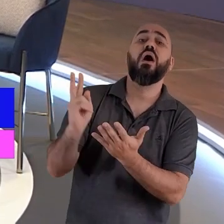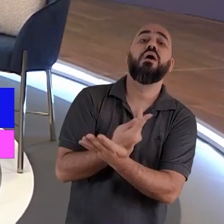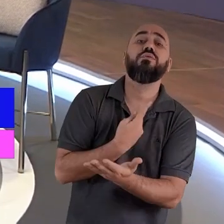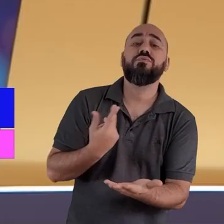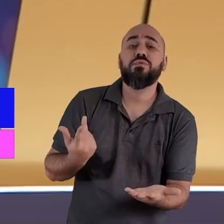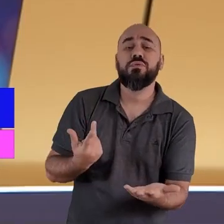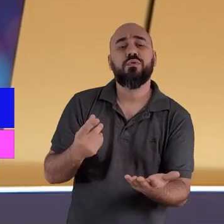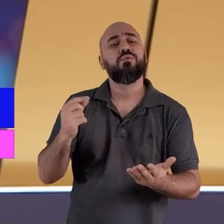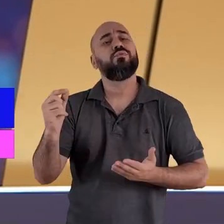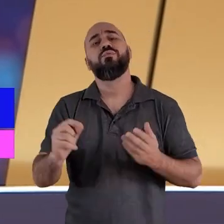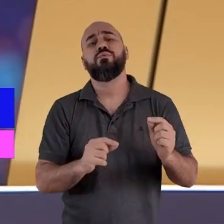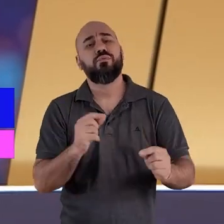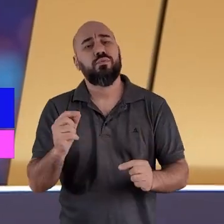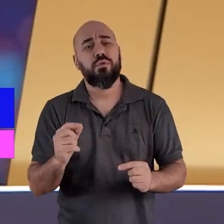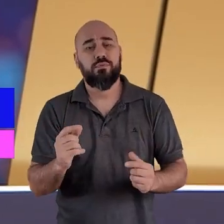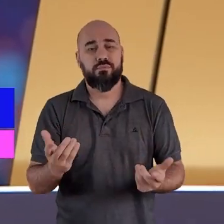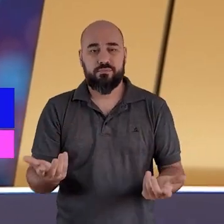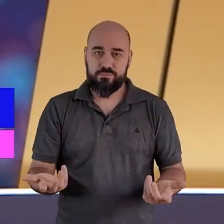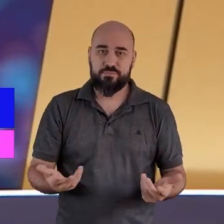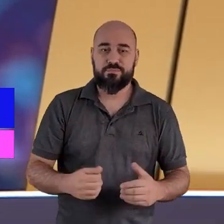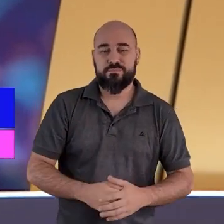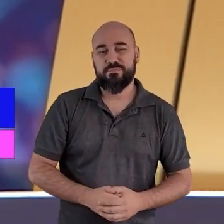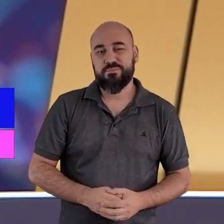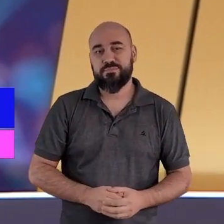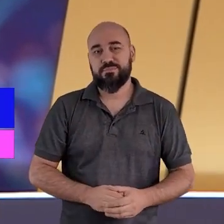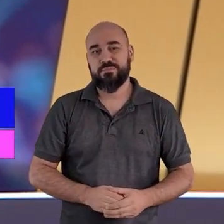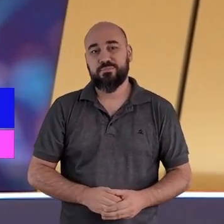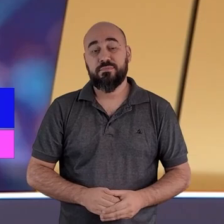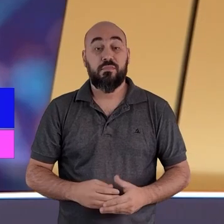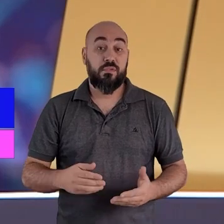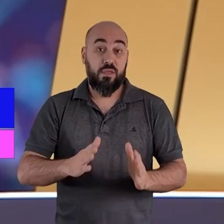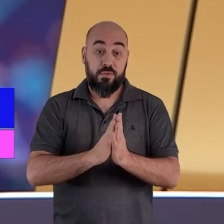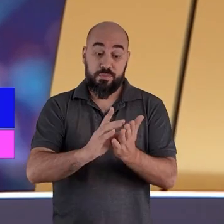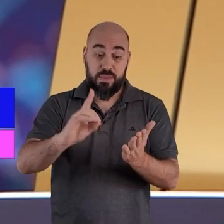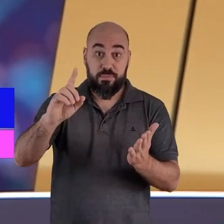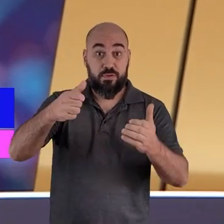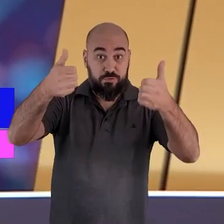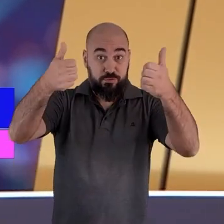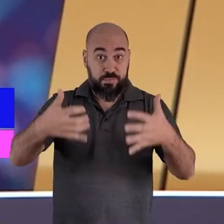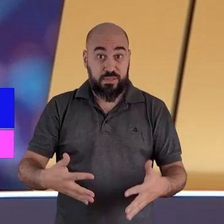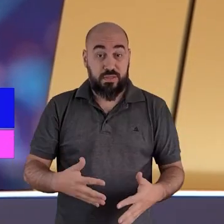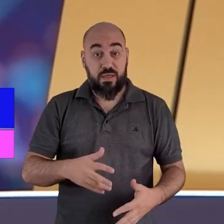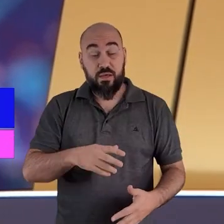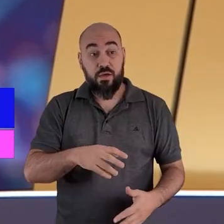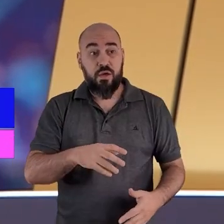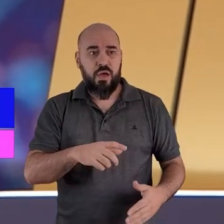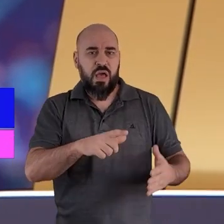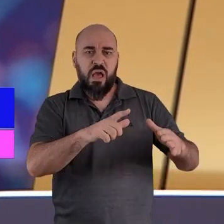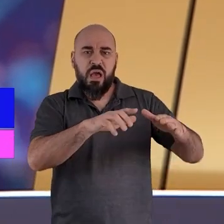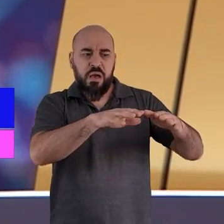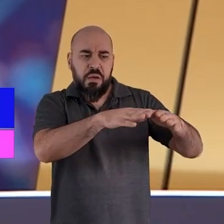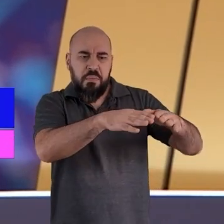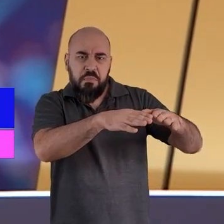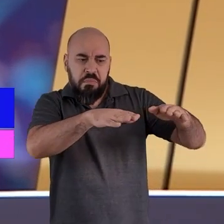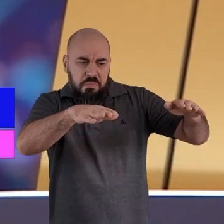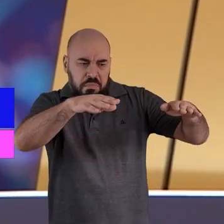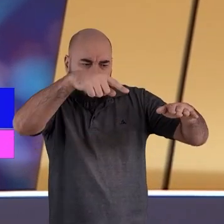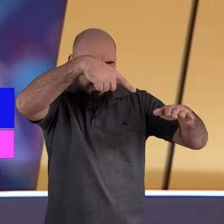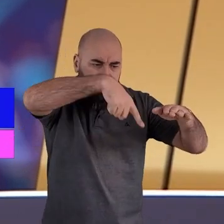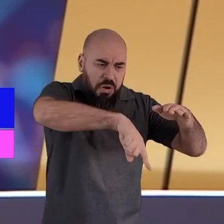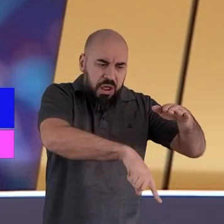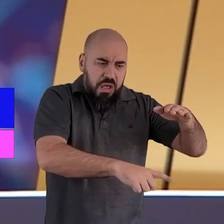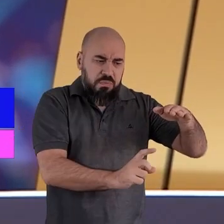11. A Bíblia nos fala sobre uma besta que surge do abismo. E essa